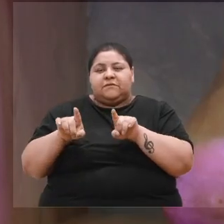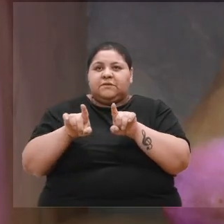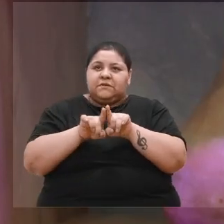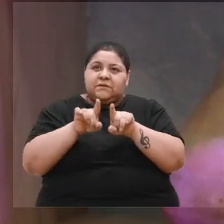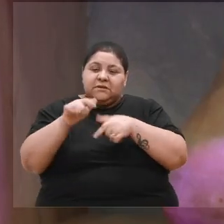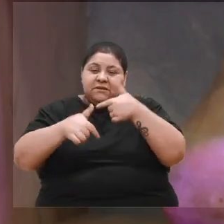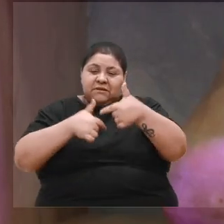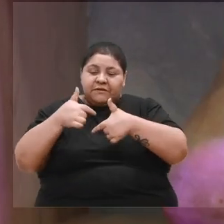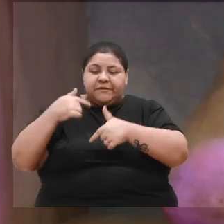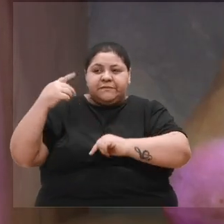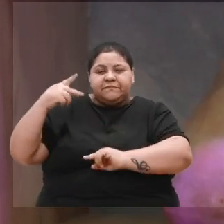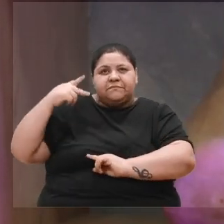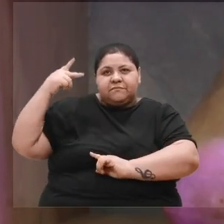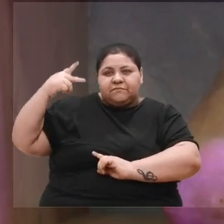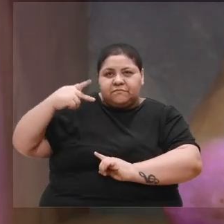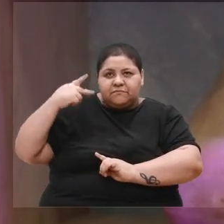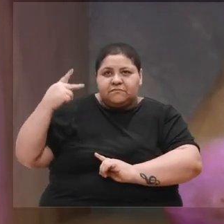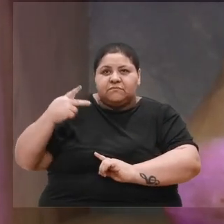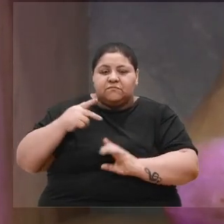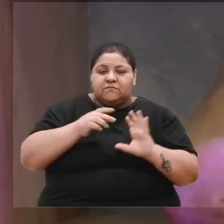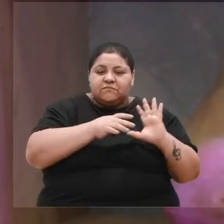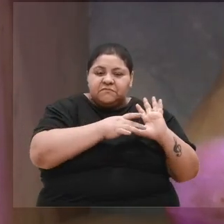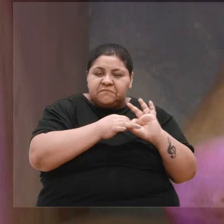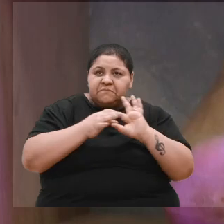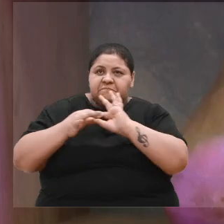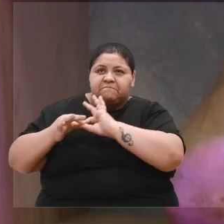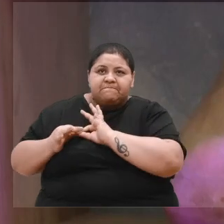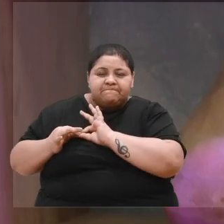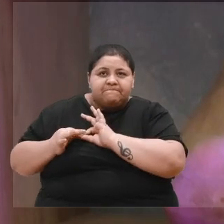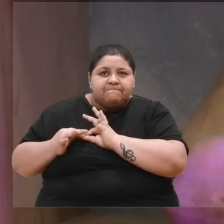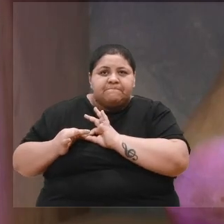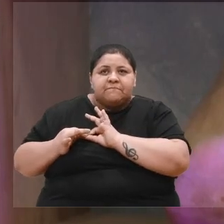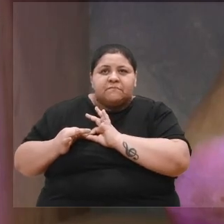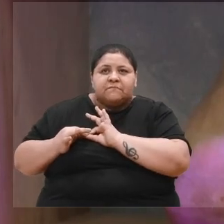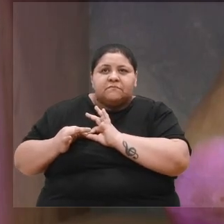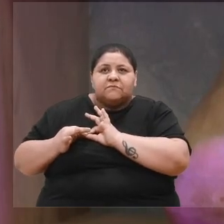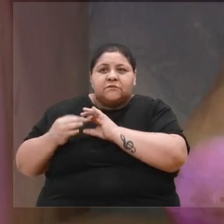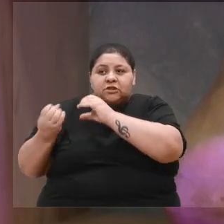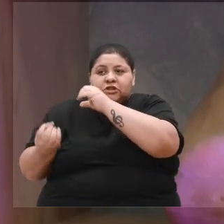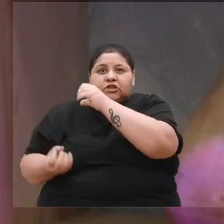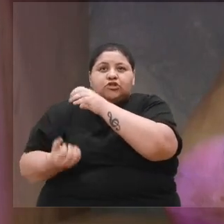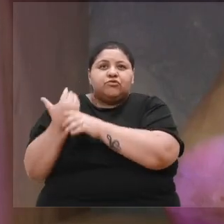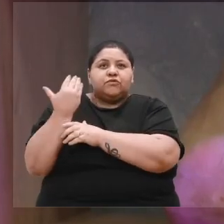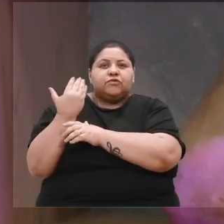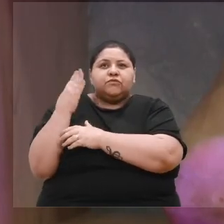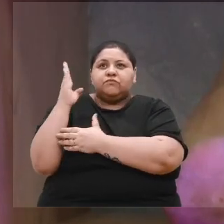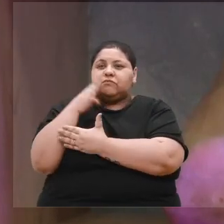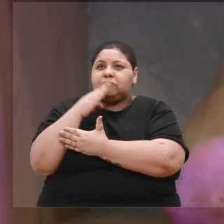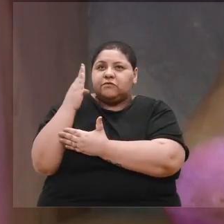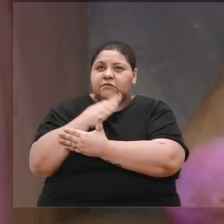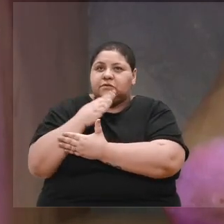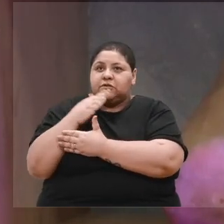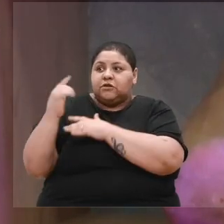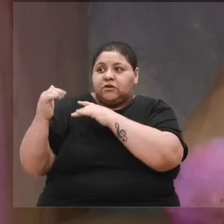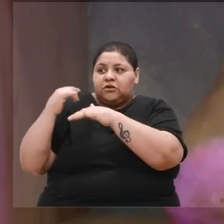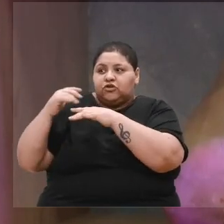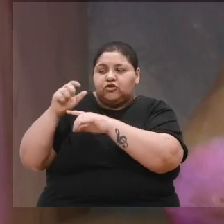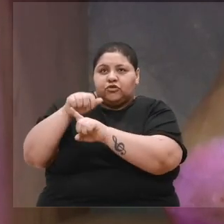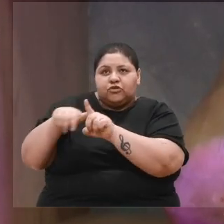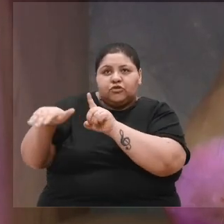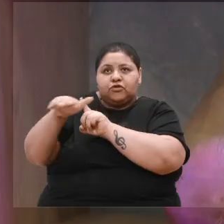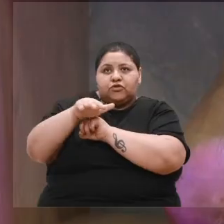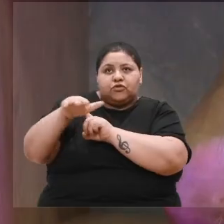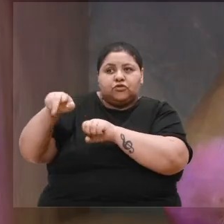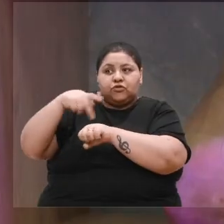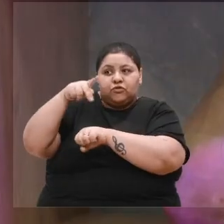a atuação política dela num contexto de ressurgimento, de emergência, né, dos movimentos